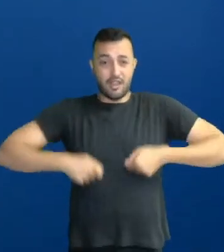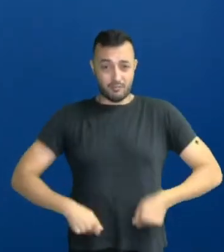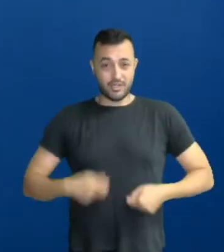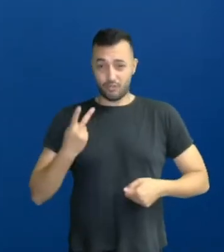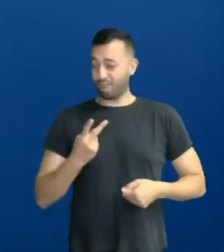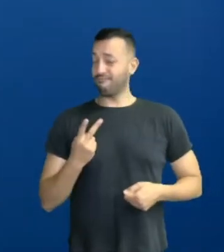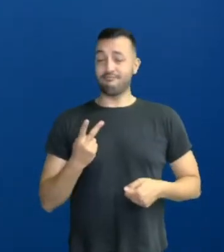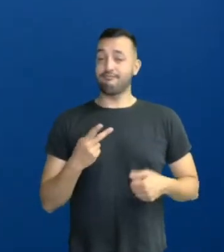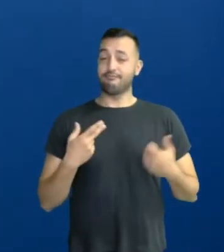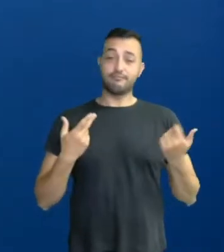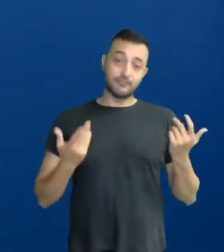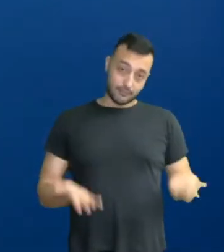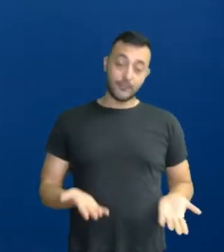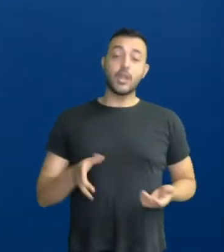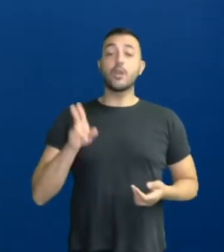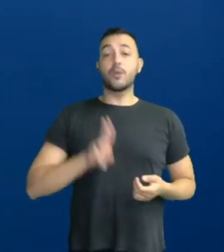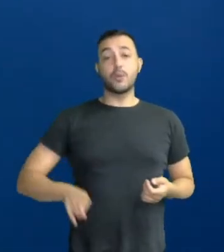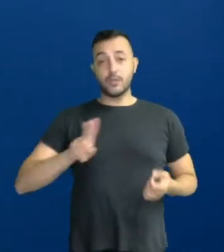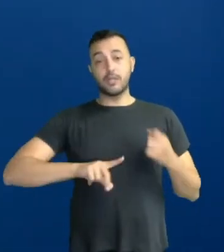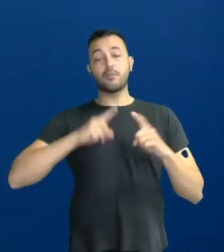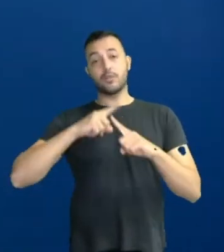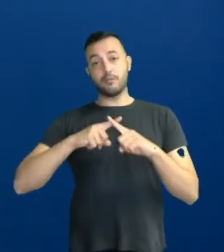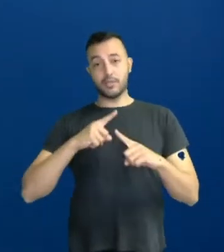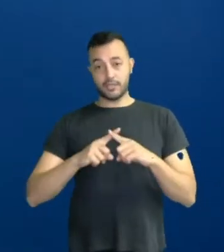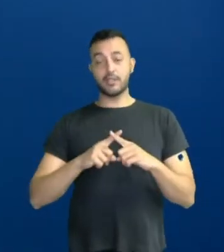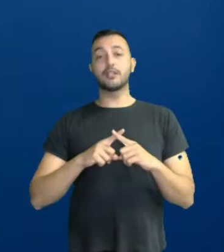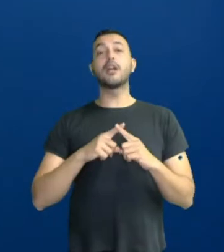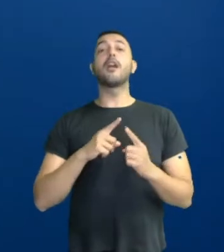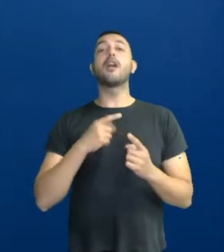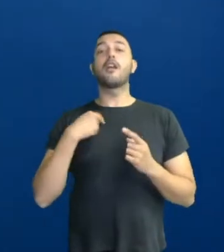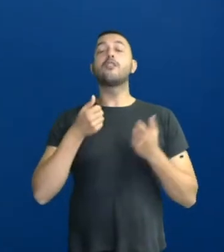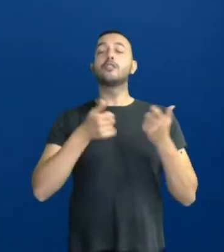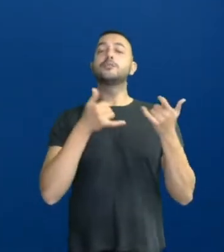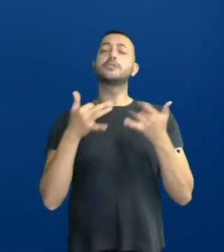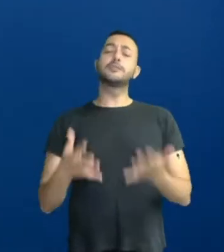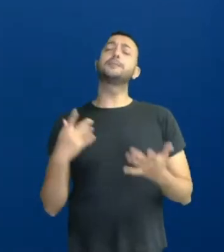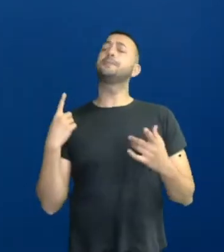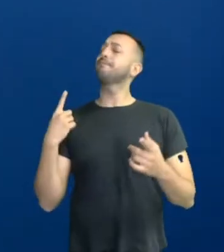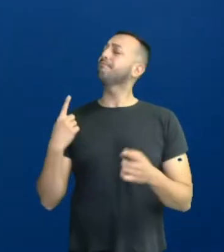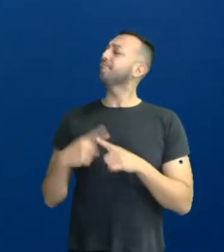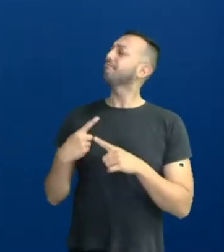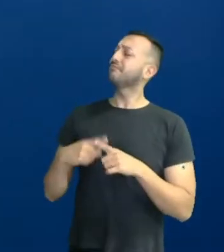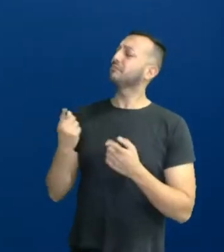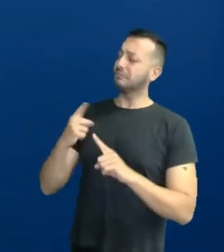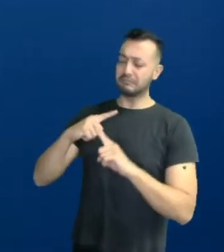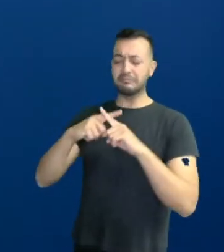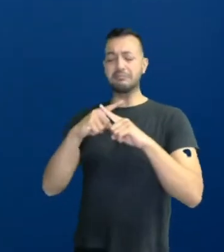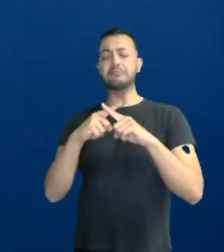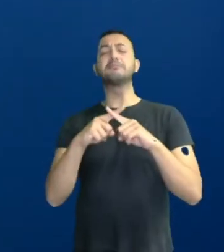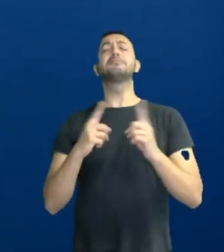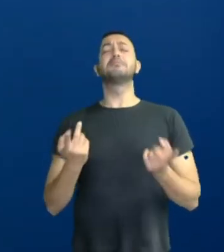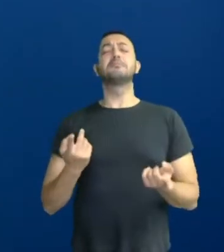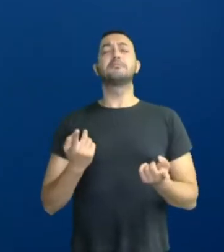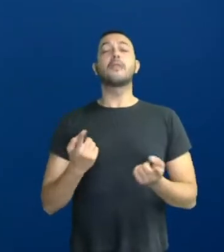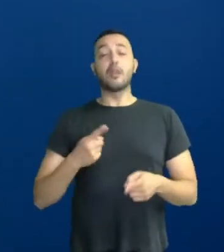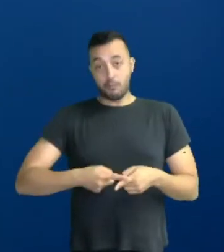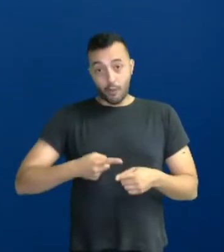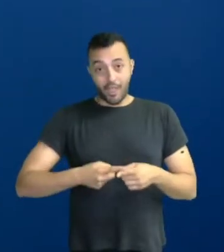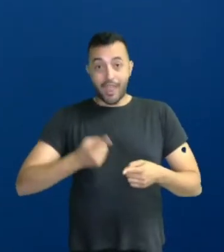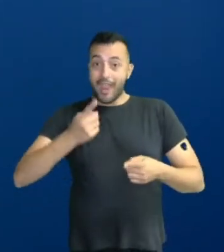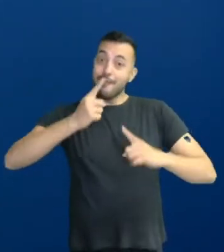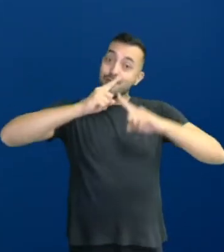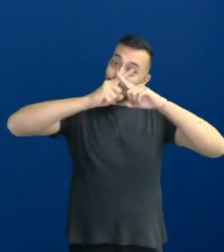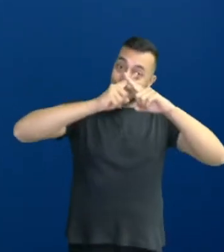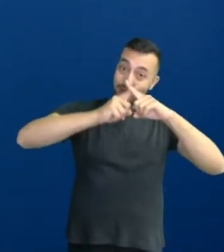bem? Então, usa-se a multiplicação. Como eu disse para vocês, professora, por que usa a multiplicação? Porque na